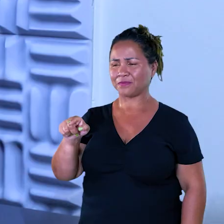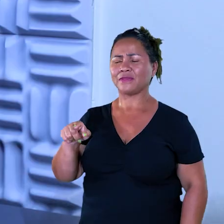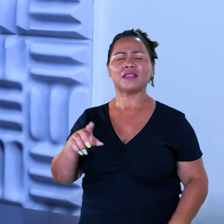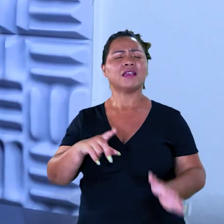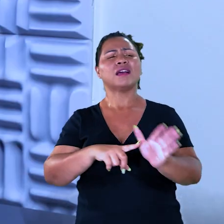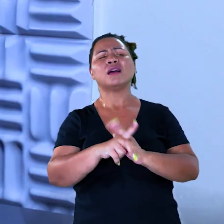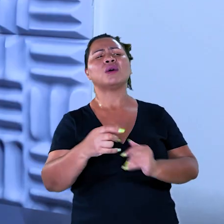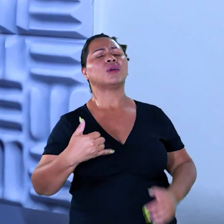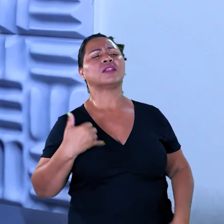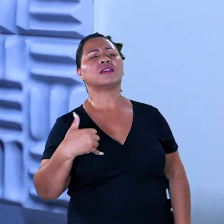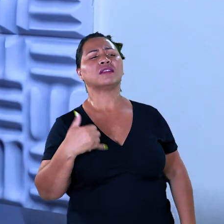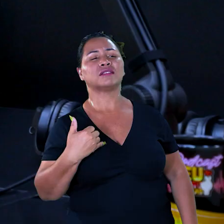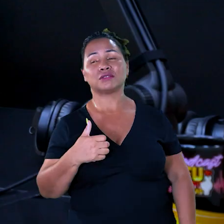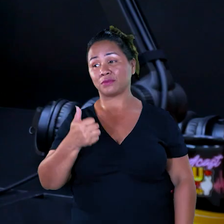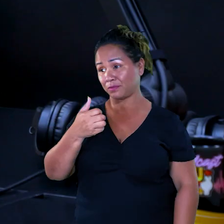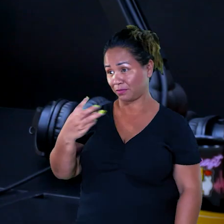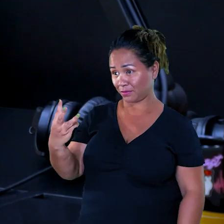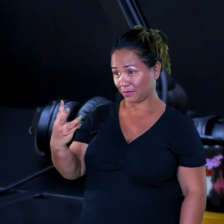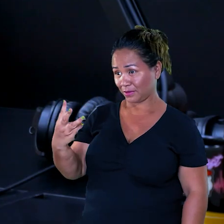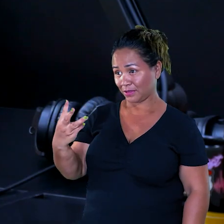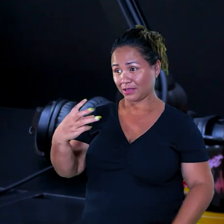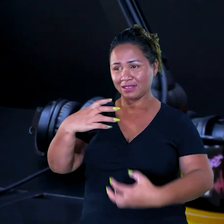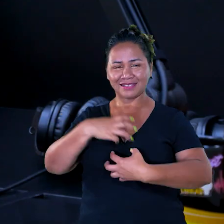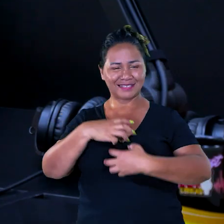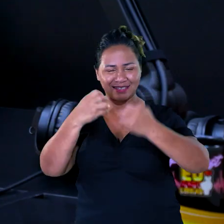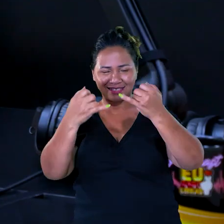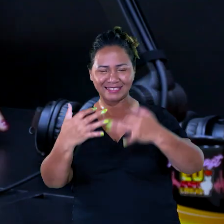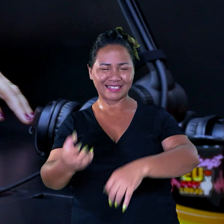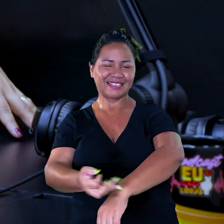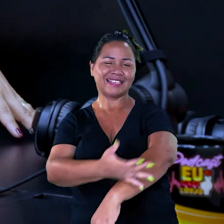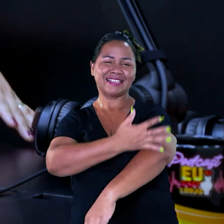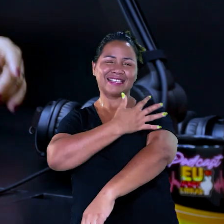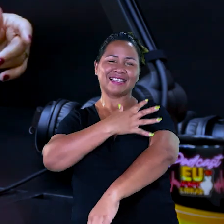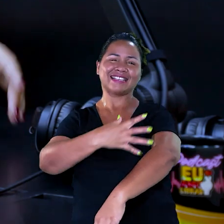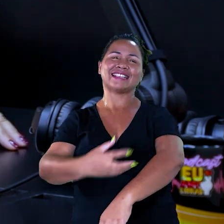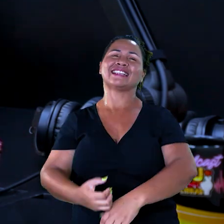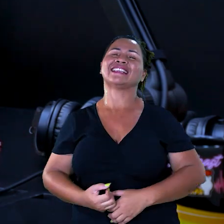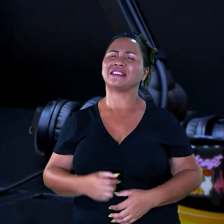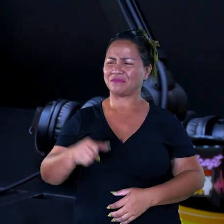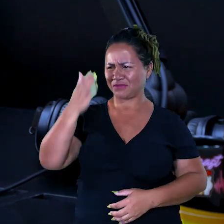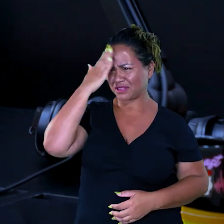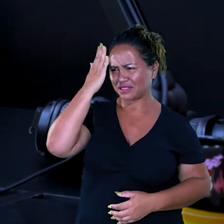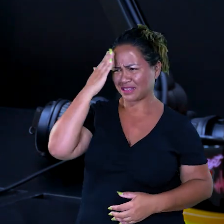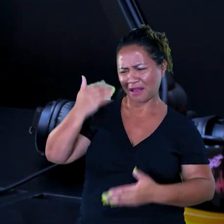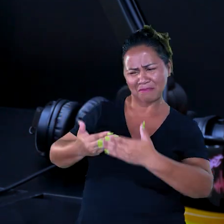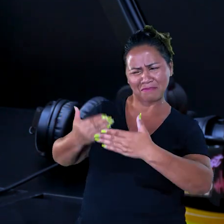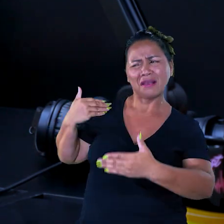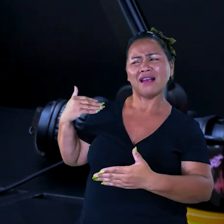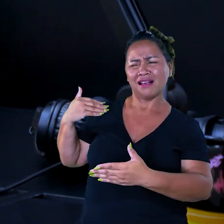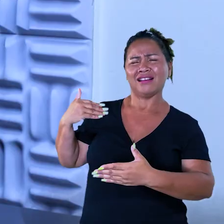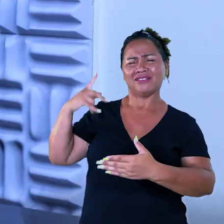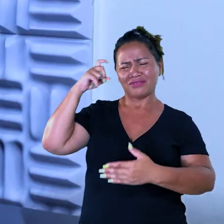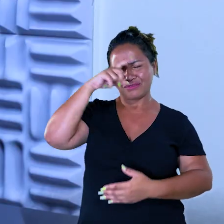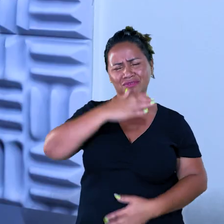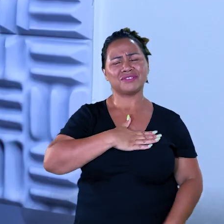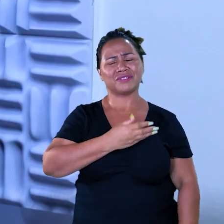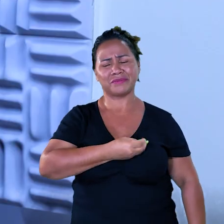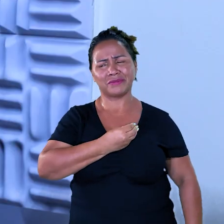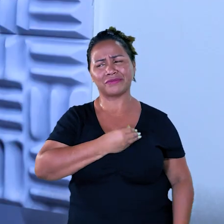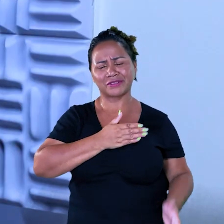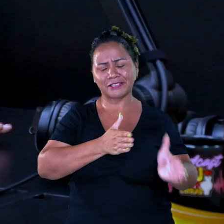anos. É, uma gracinha. E falar dela me deixa muito emocionada. Porque eu tive ela num período muito difícil da minha vida.